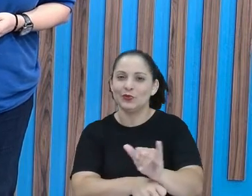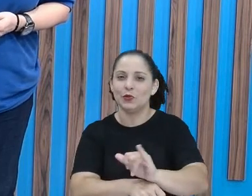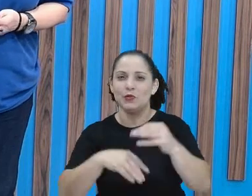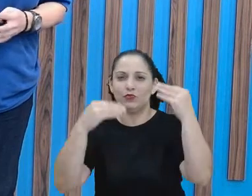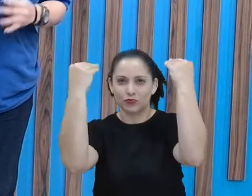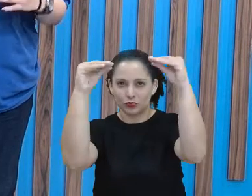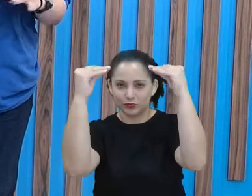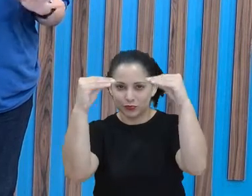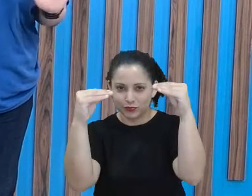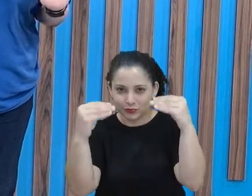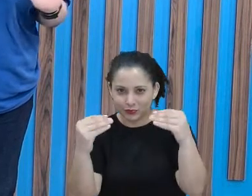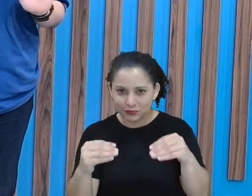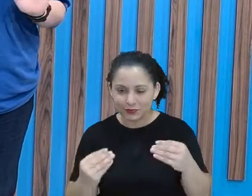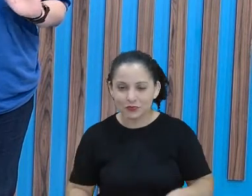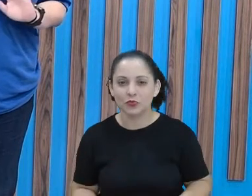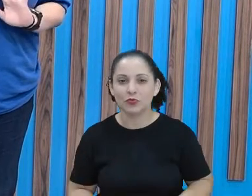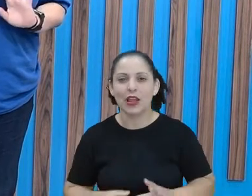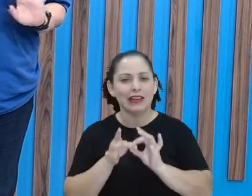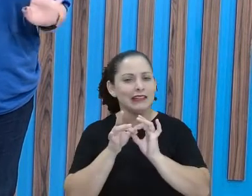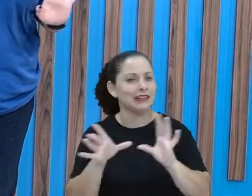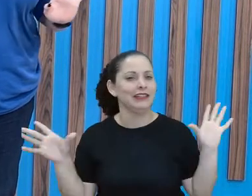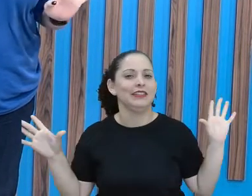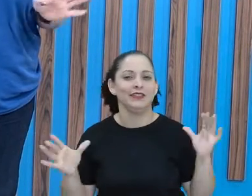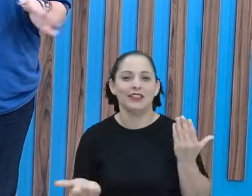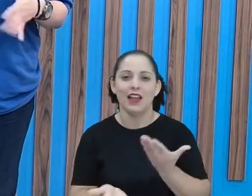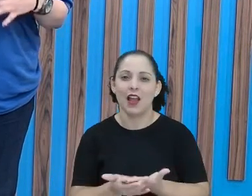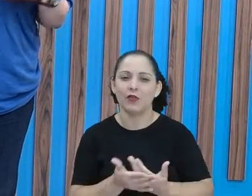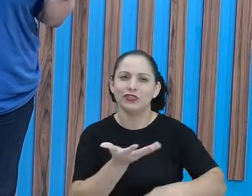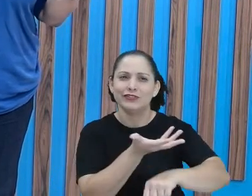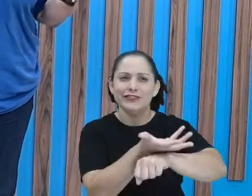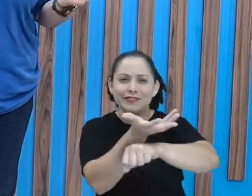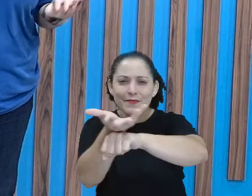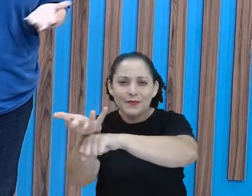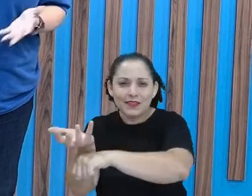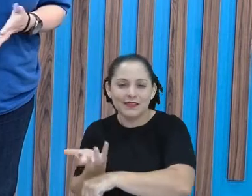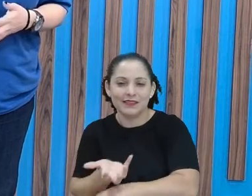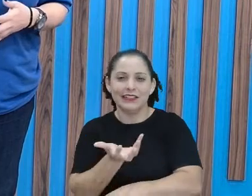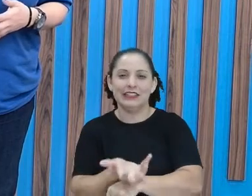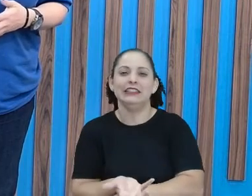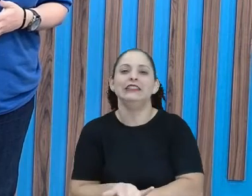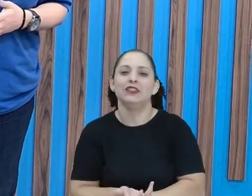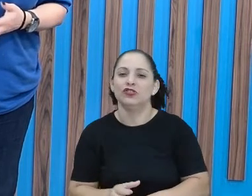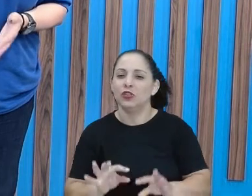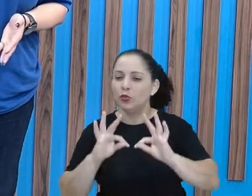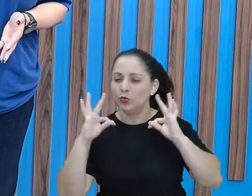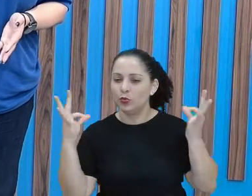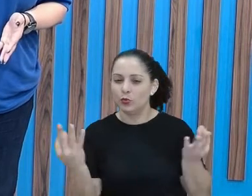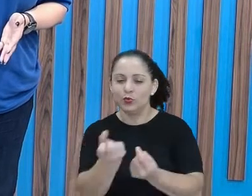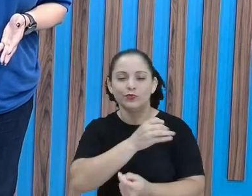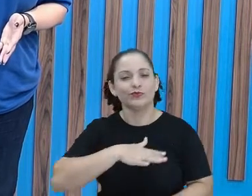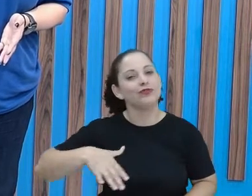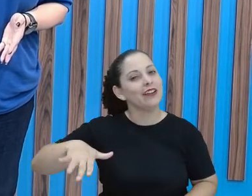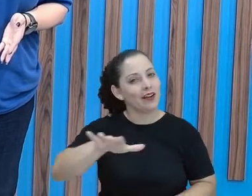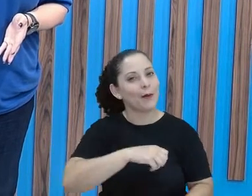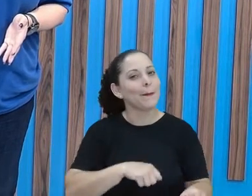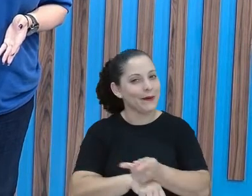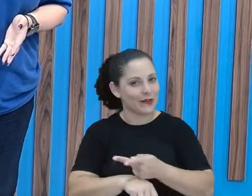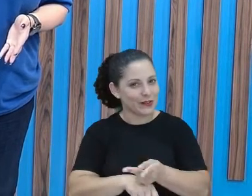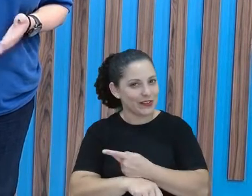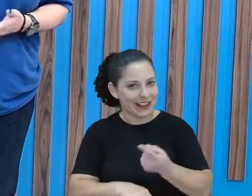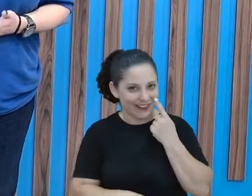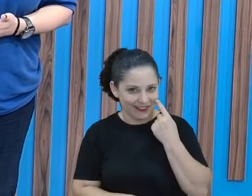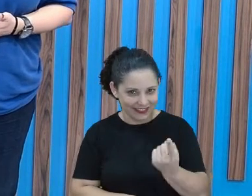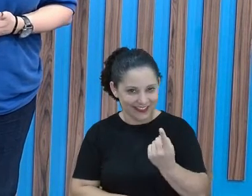Recife. Vocês terão acesso a todas as disciplinas, todos os anos, né? Então, vai lá, dá uma